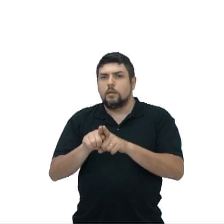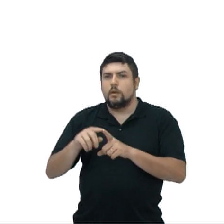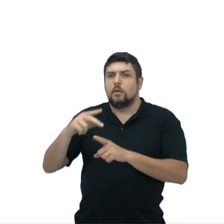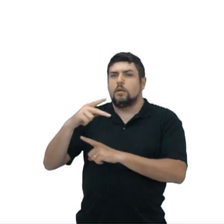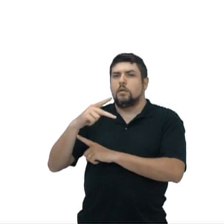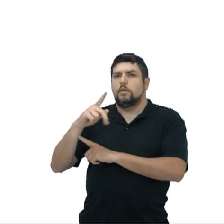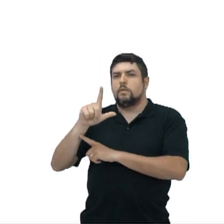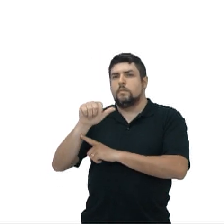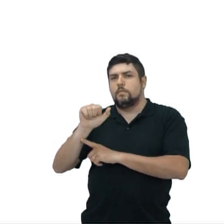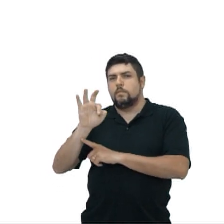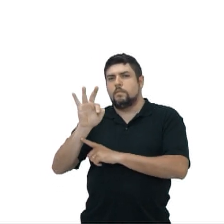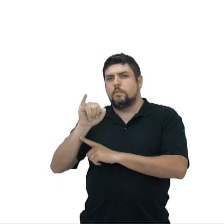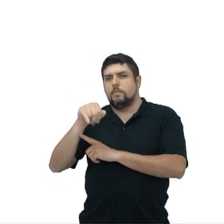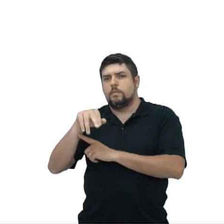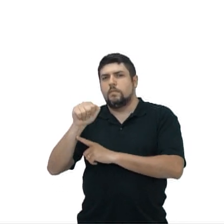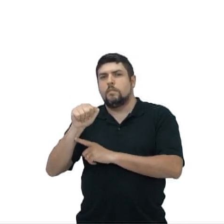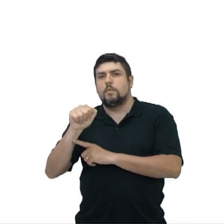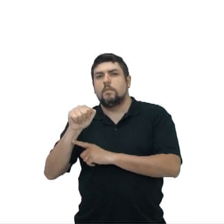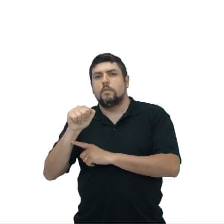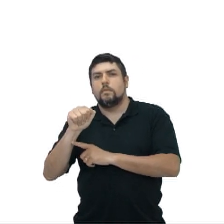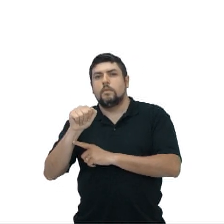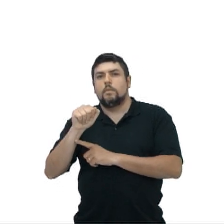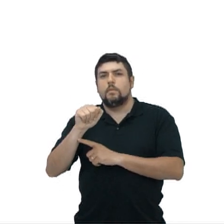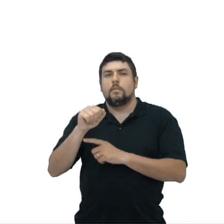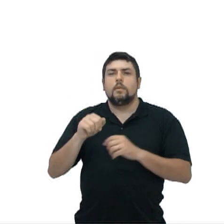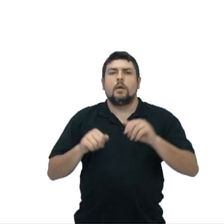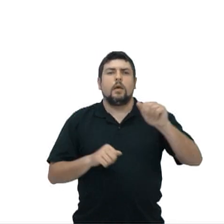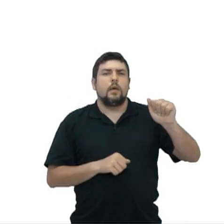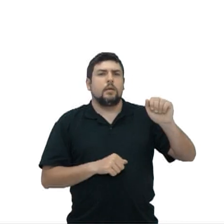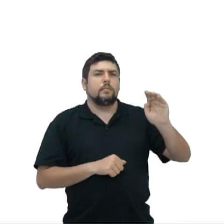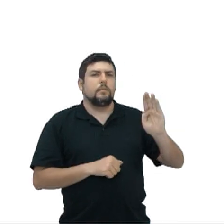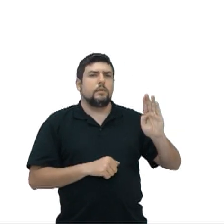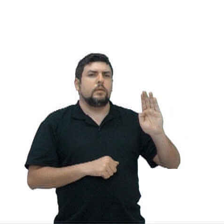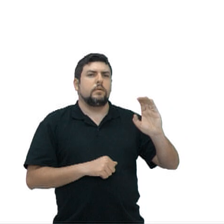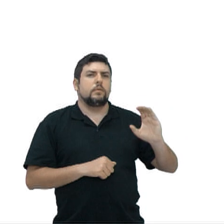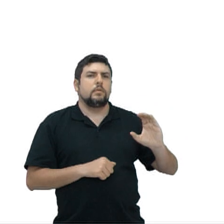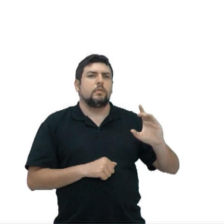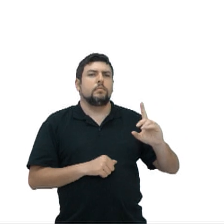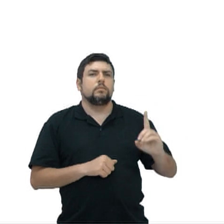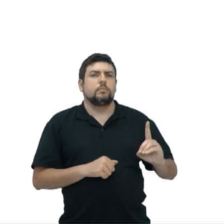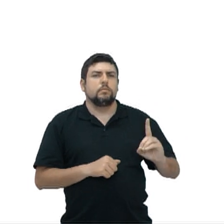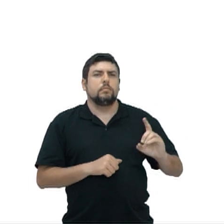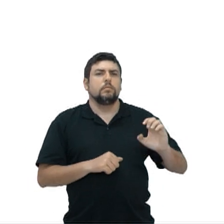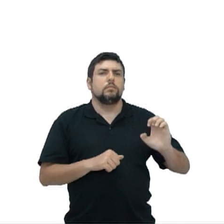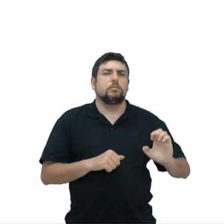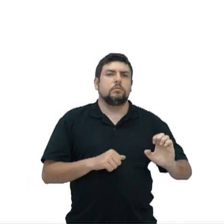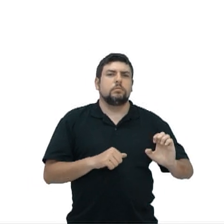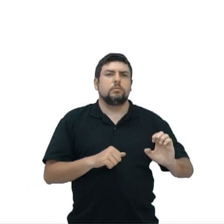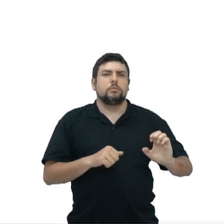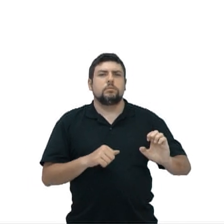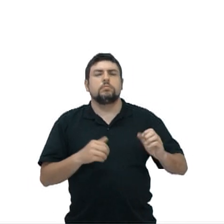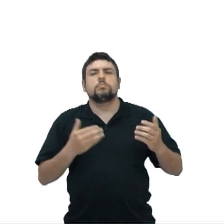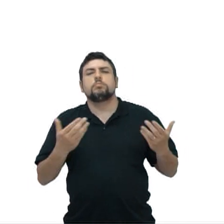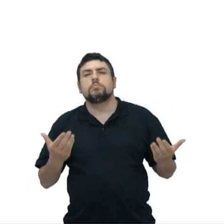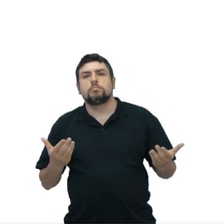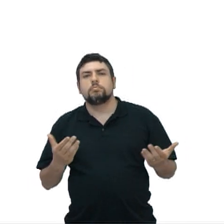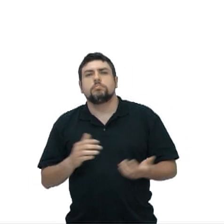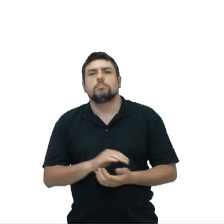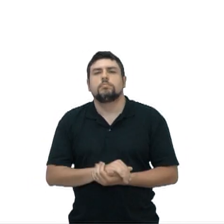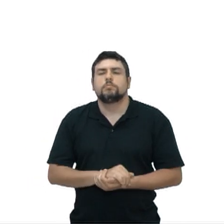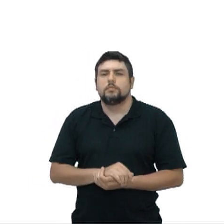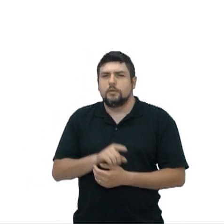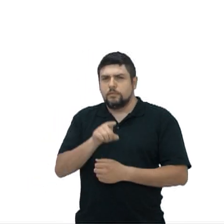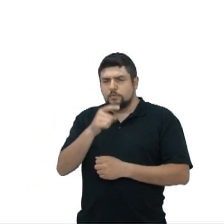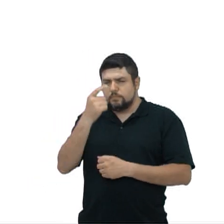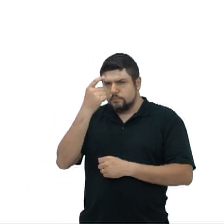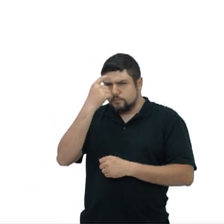são, respectivamente, letra A, B, C, D ou letra E, galera.